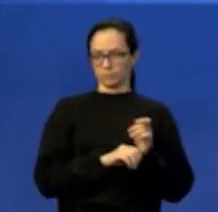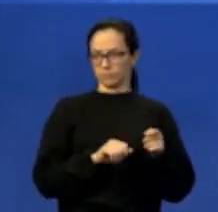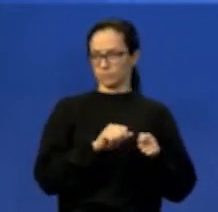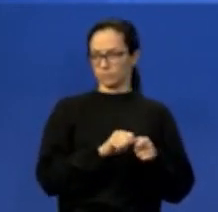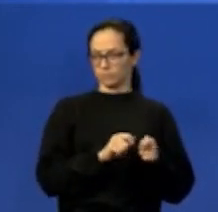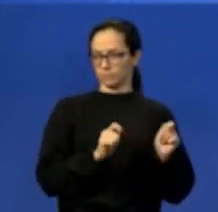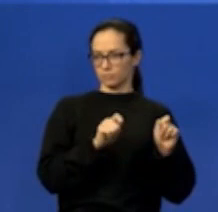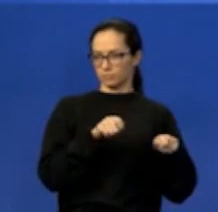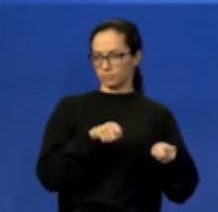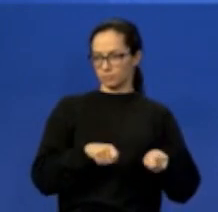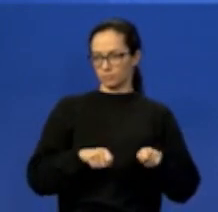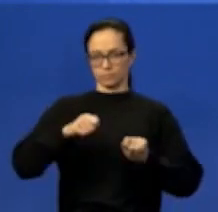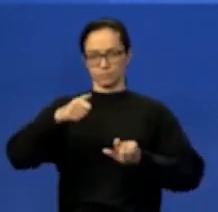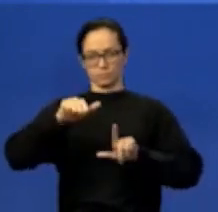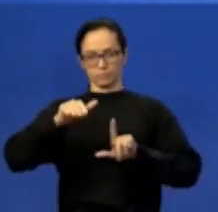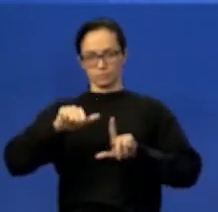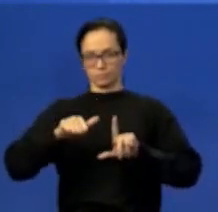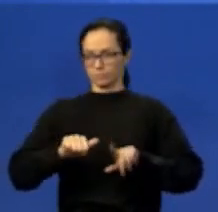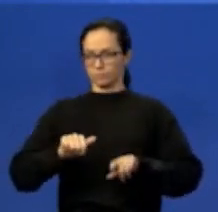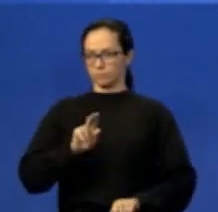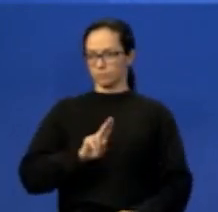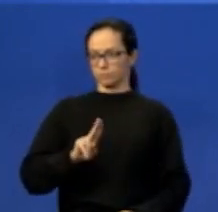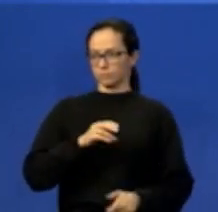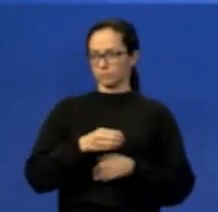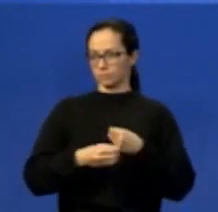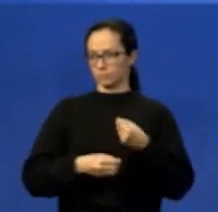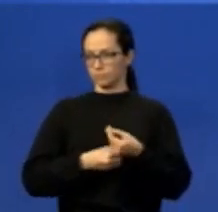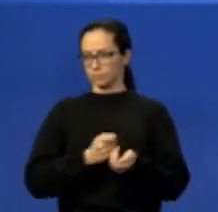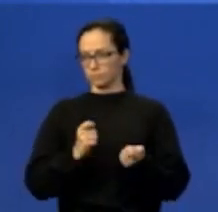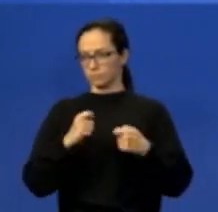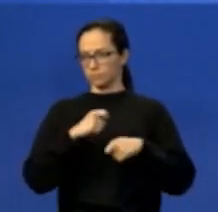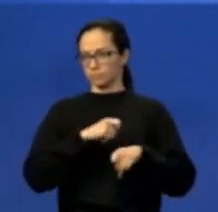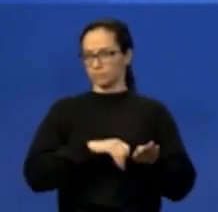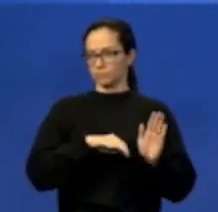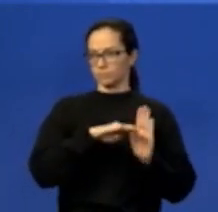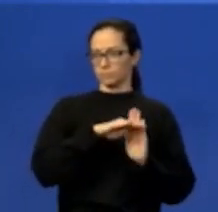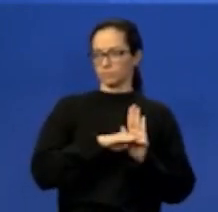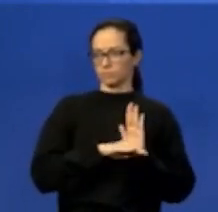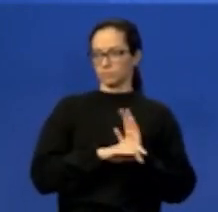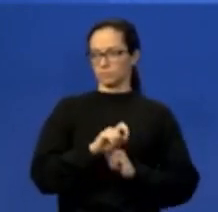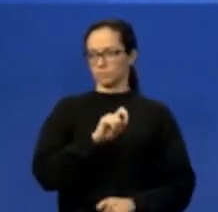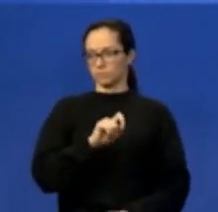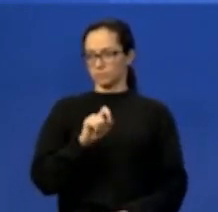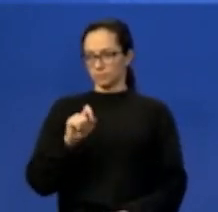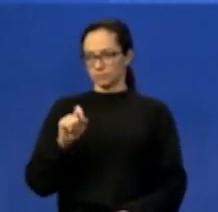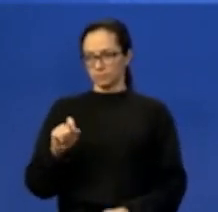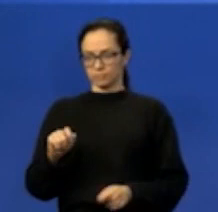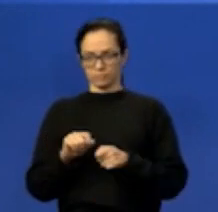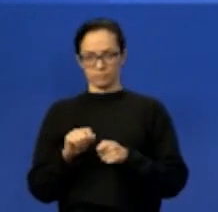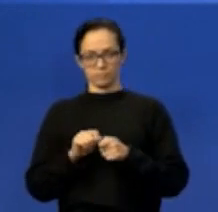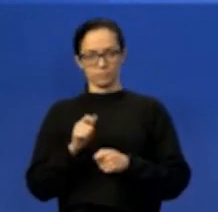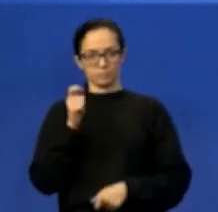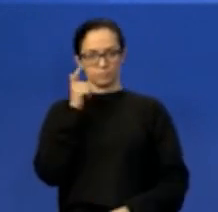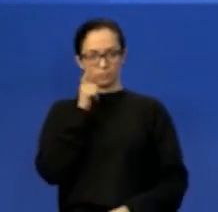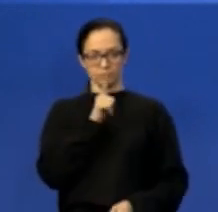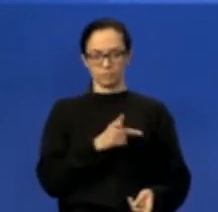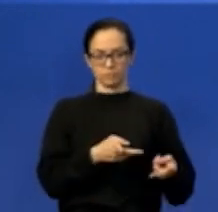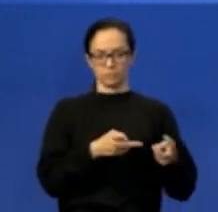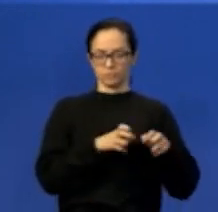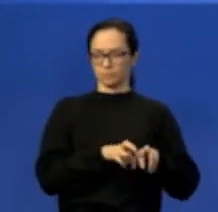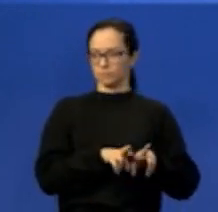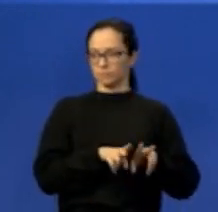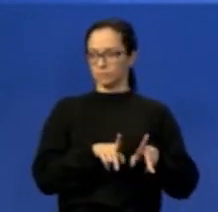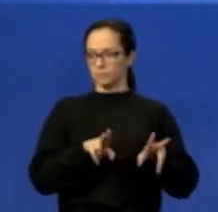que são as indicações, quais são os principais exames que podem ser feitos para diferentes